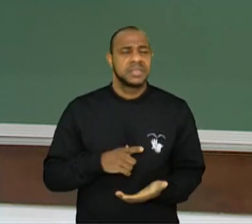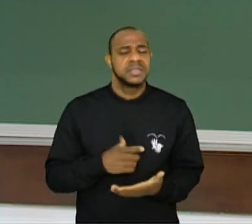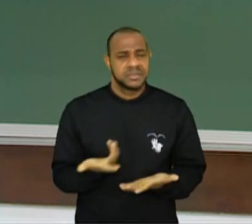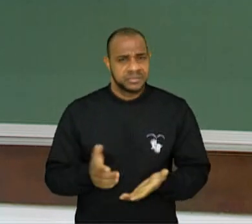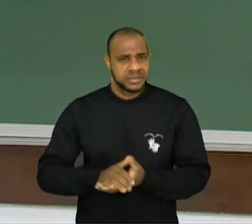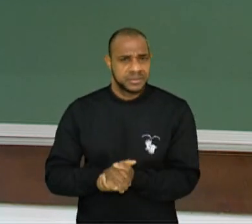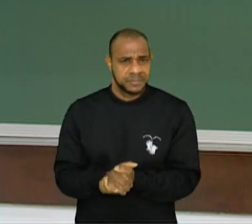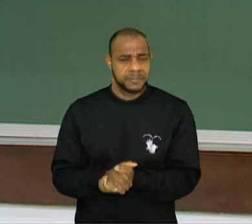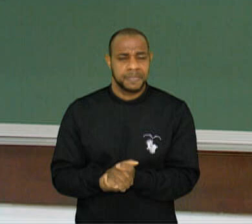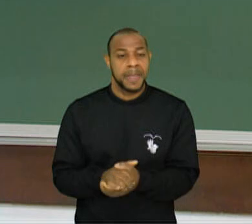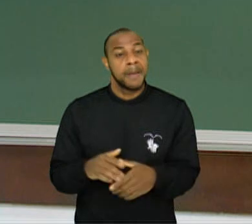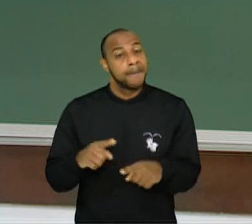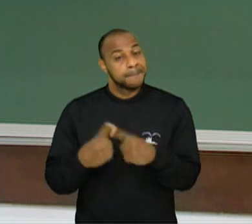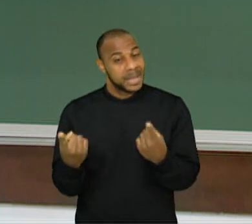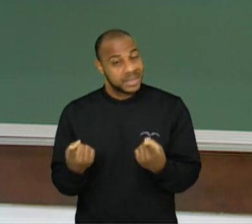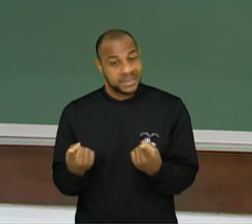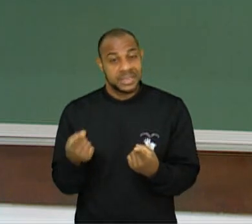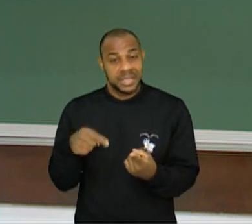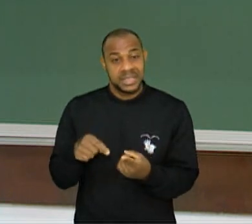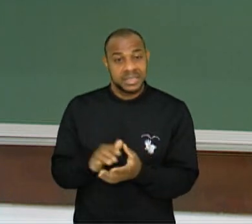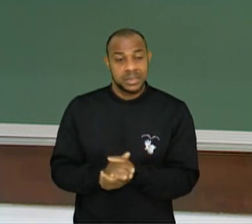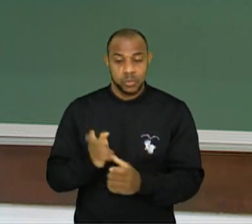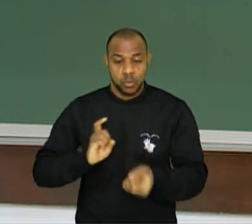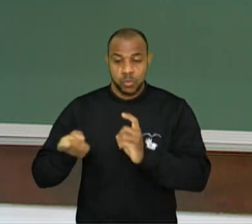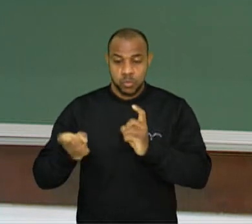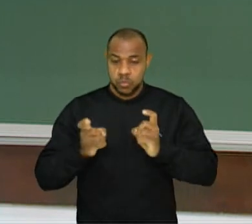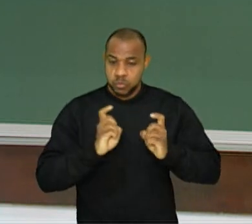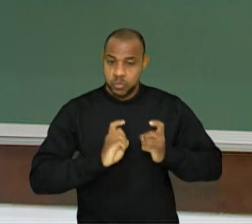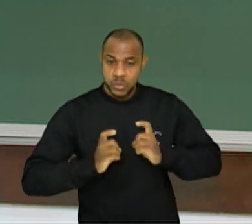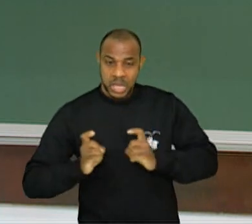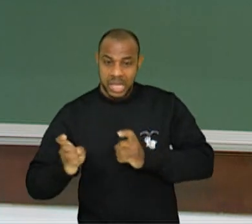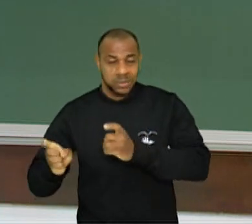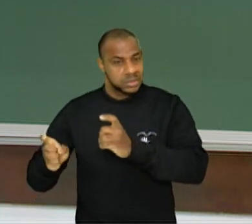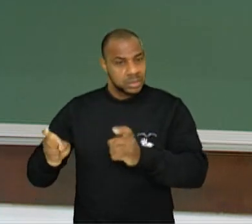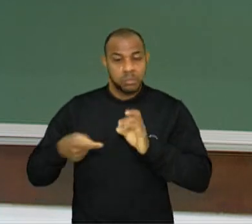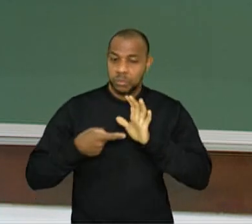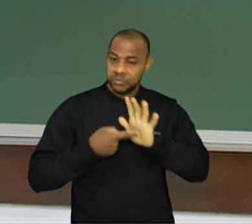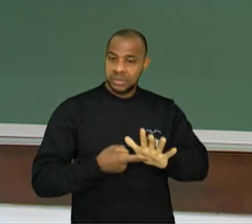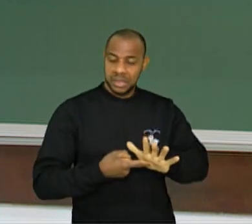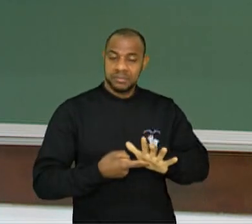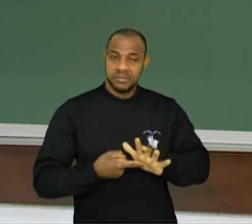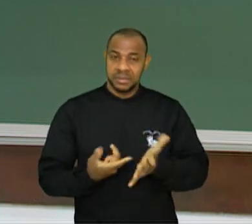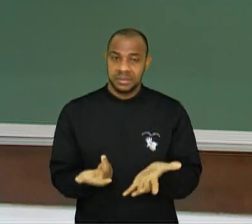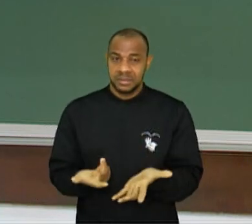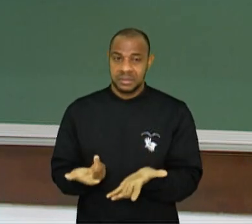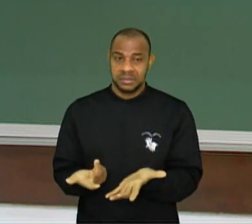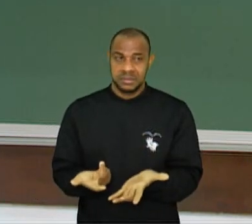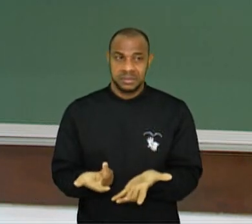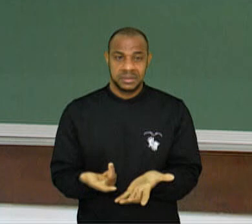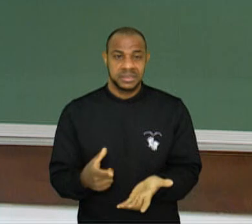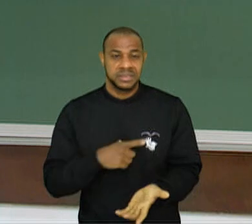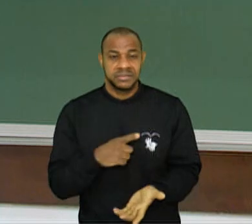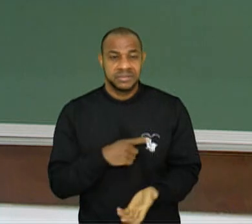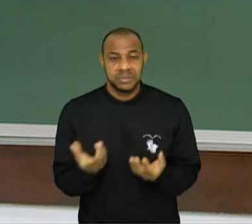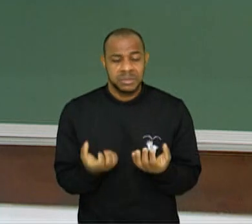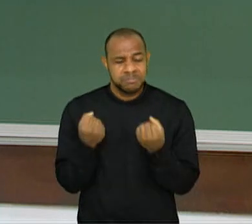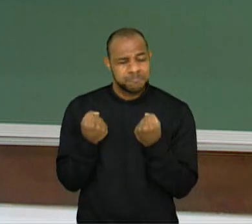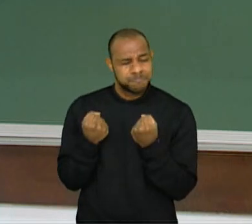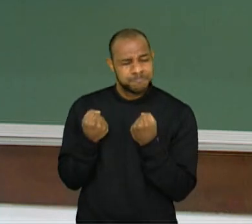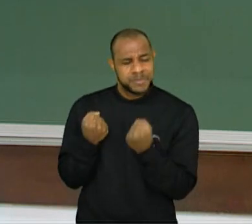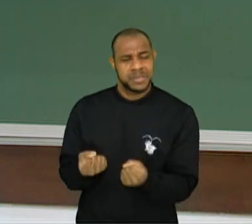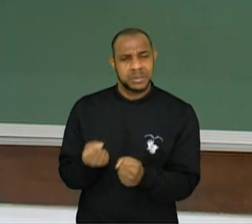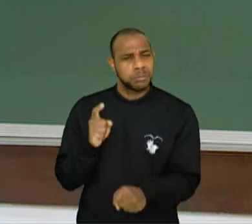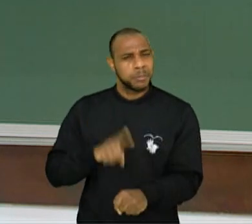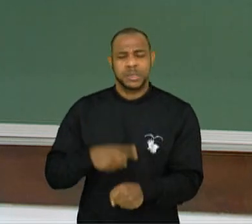bastante liberado. Mas ali, numa sessão do Congresso, revólveres à mostra, quer dizer, havia um clima muito pesado,